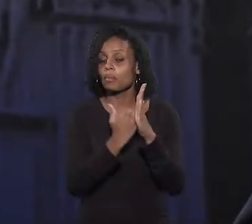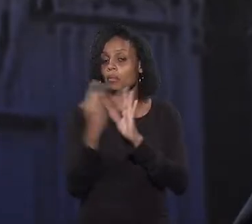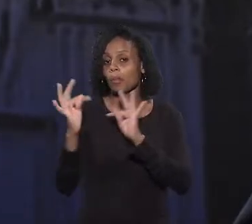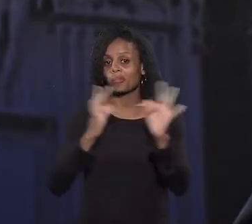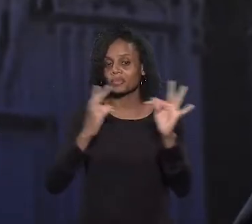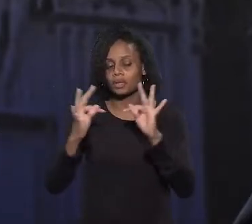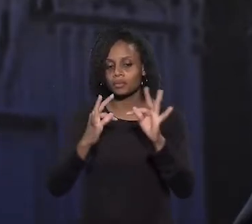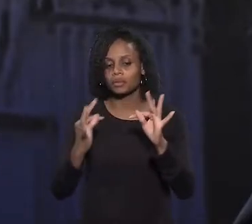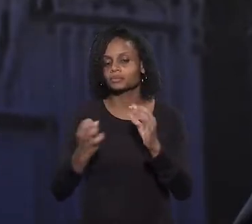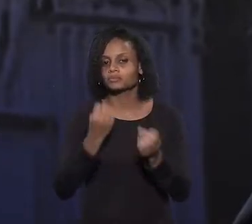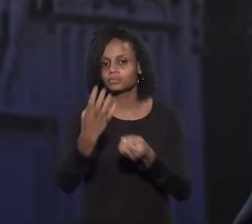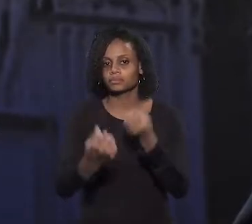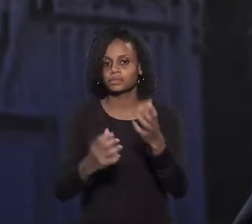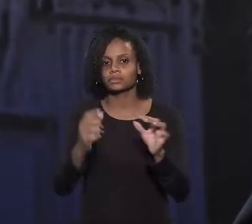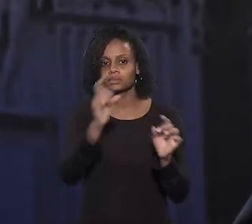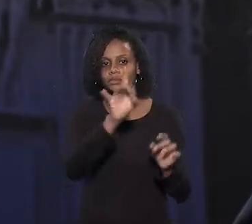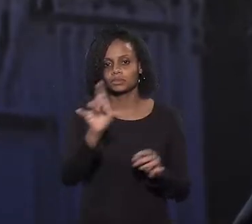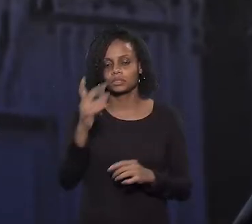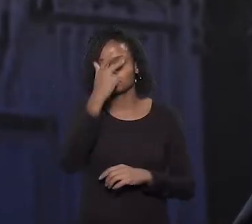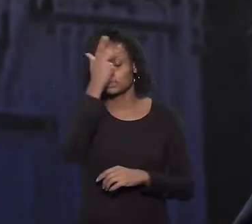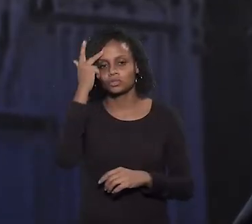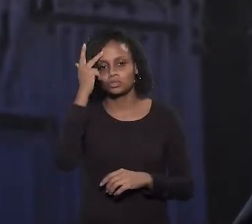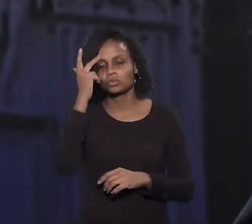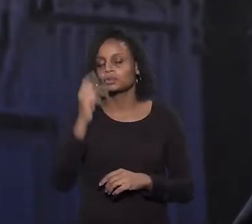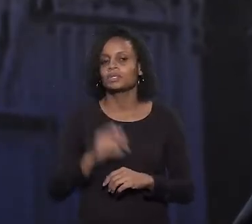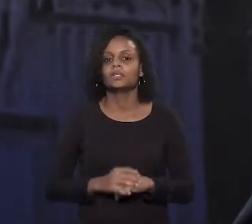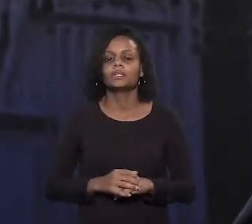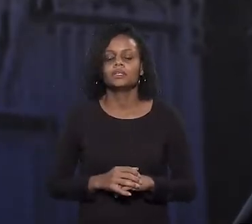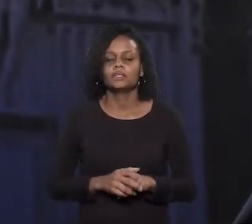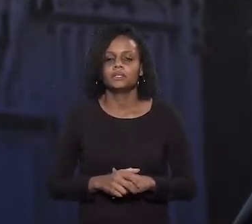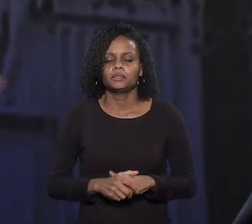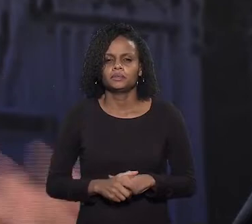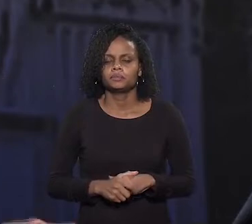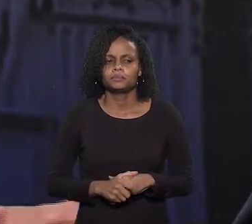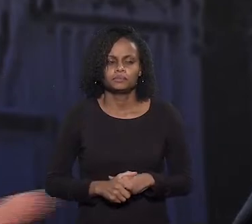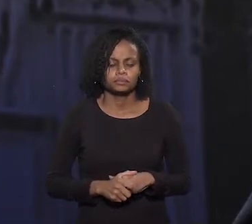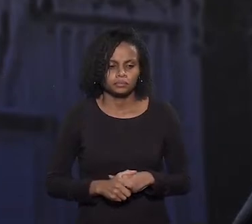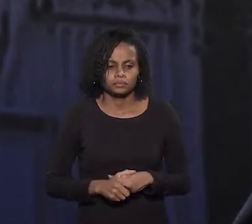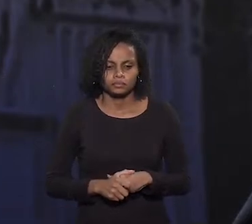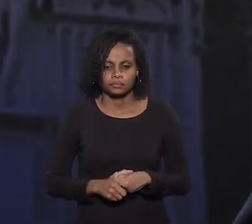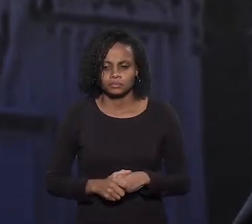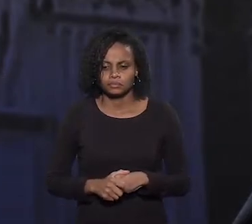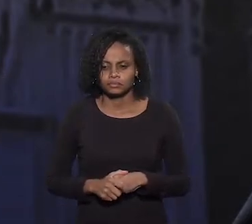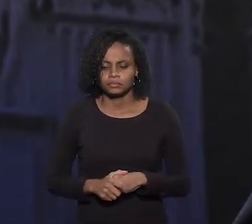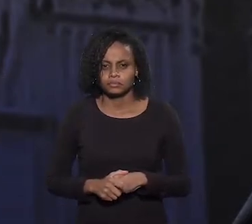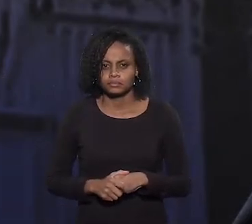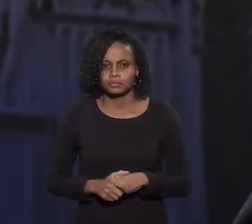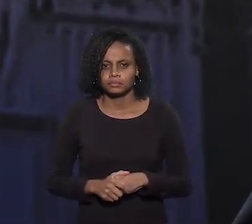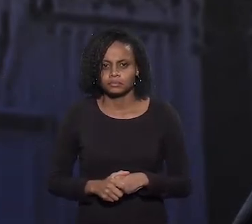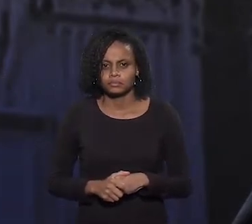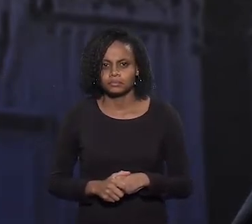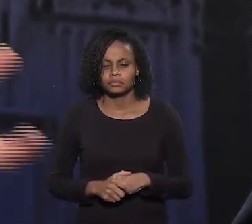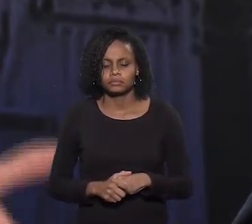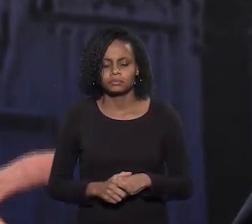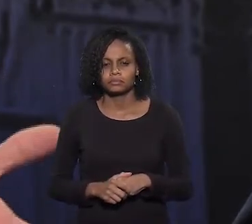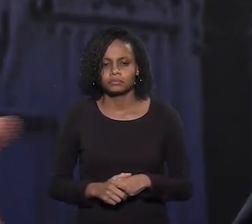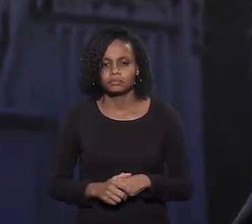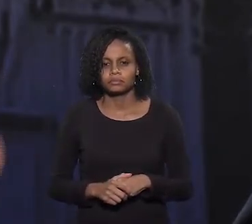terapêutico oferecido para essas pessoas, né? O tipo de normas que rigem, né? Como falava o deputado,